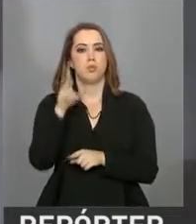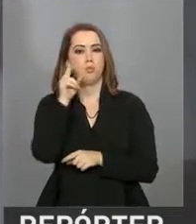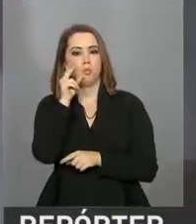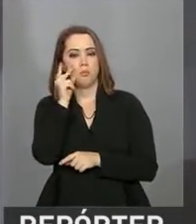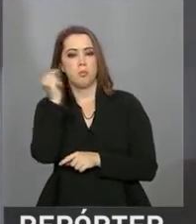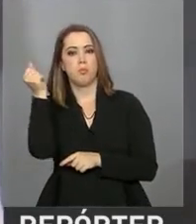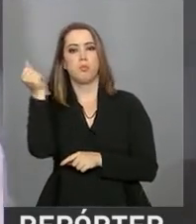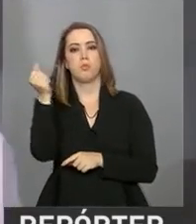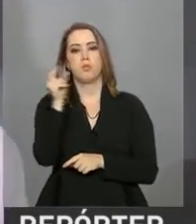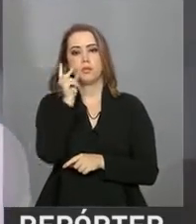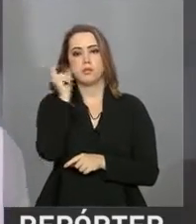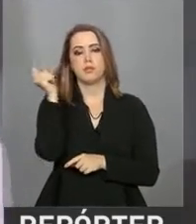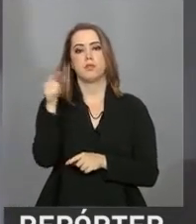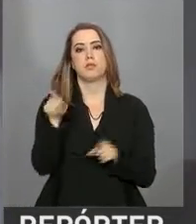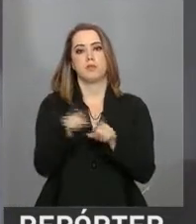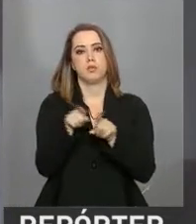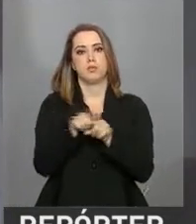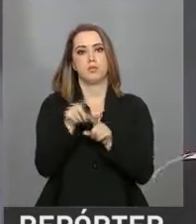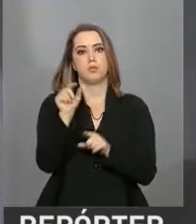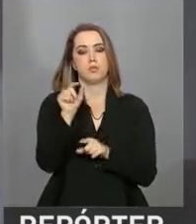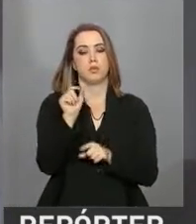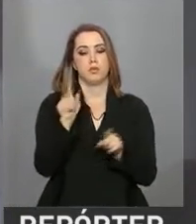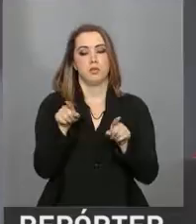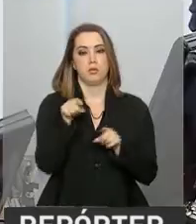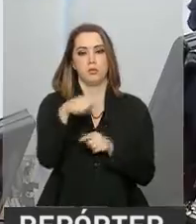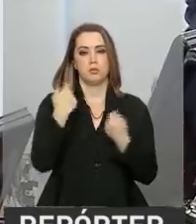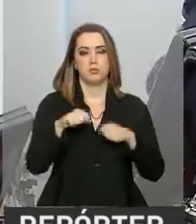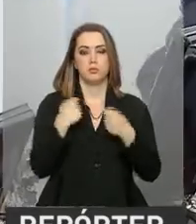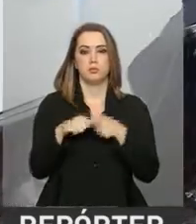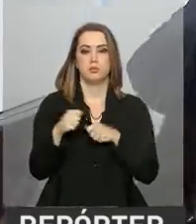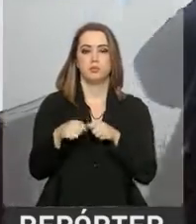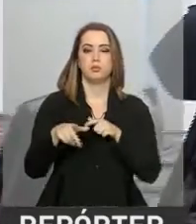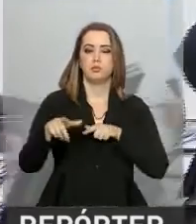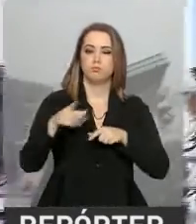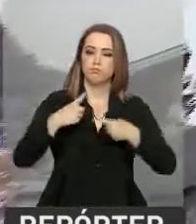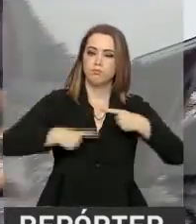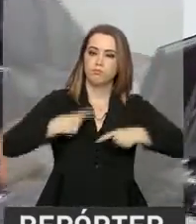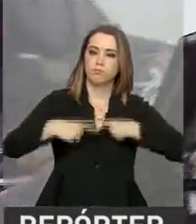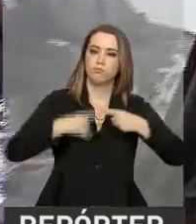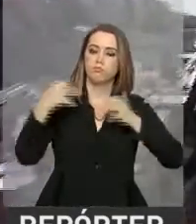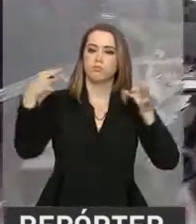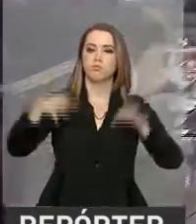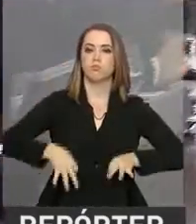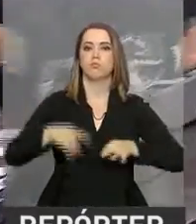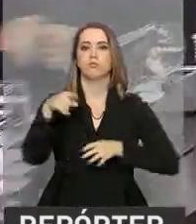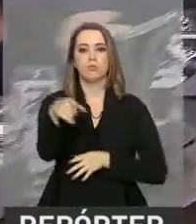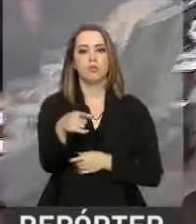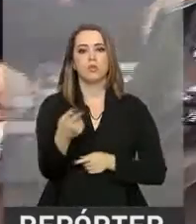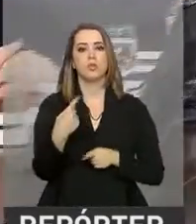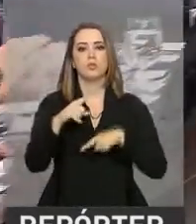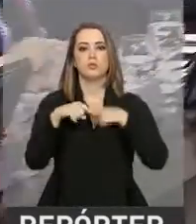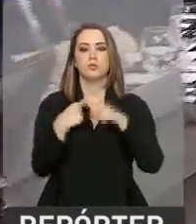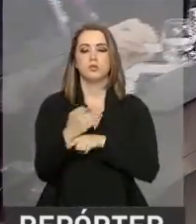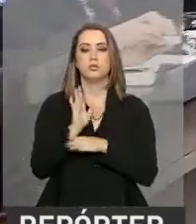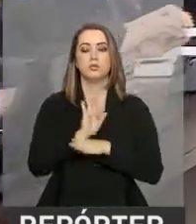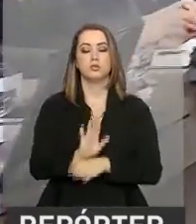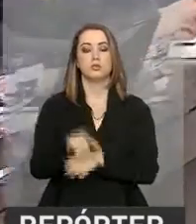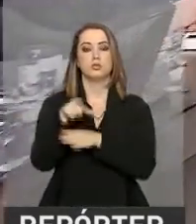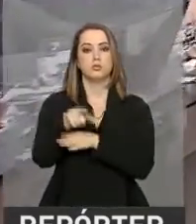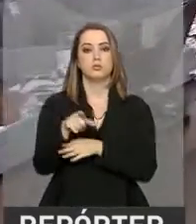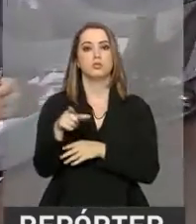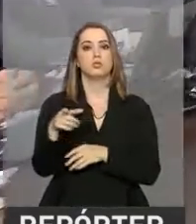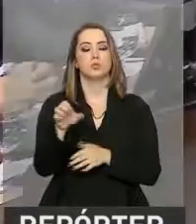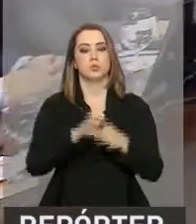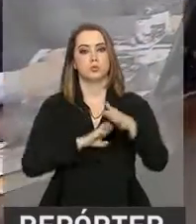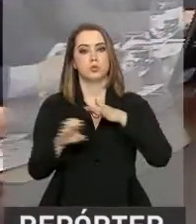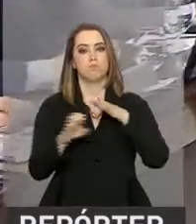industrial coerente, adequada. Eles também garantiram que o setor vai voltar a investir e que os empresários